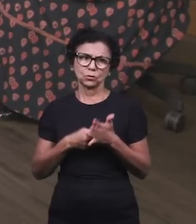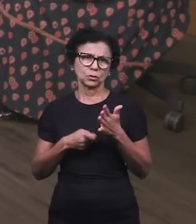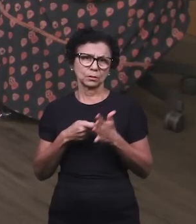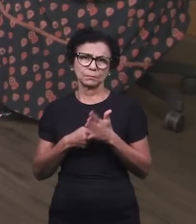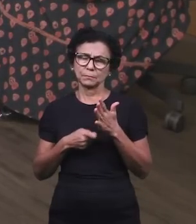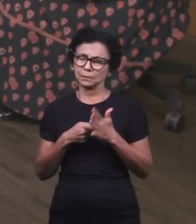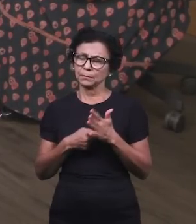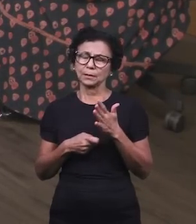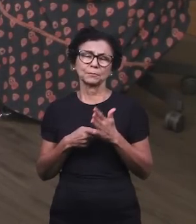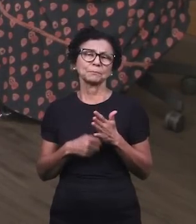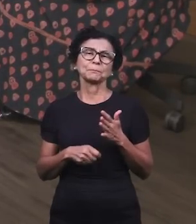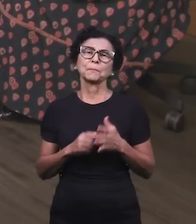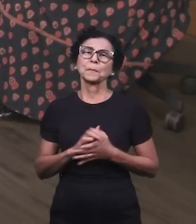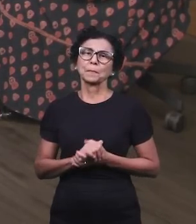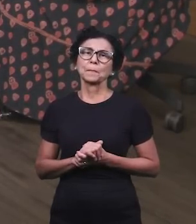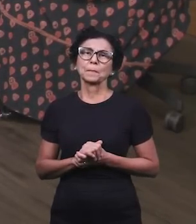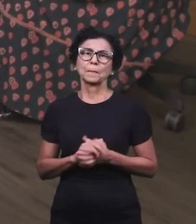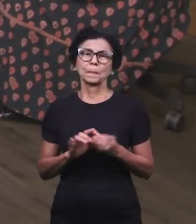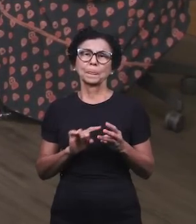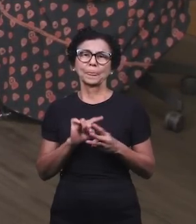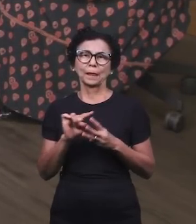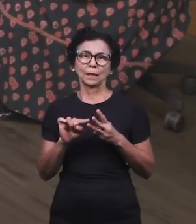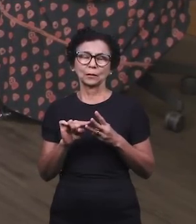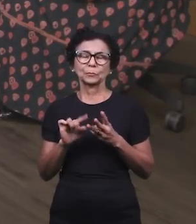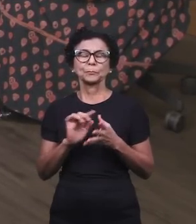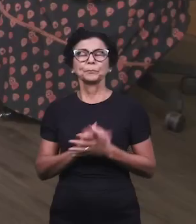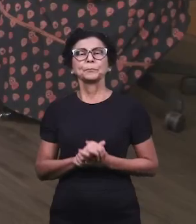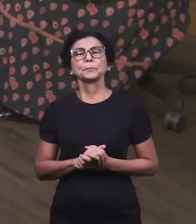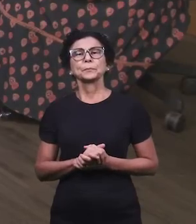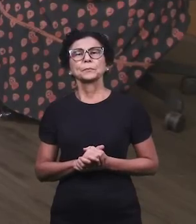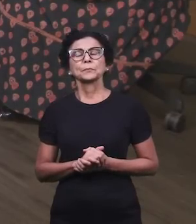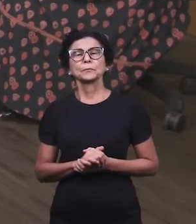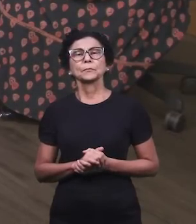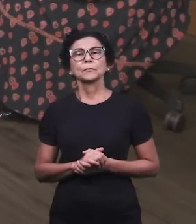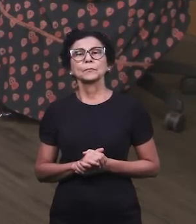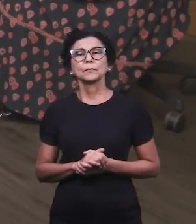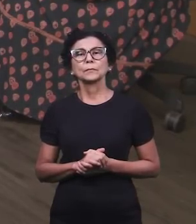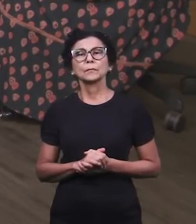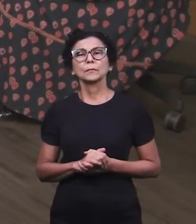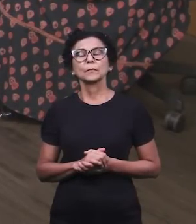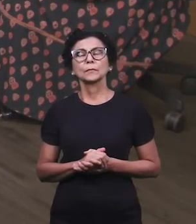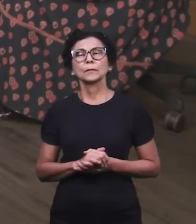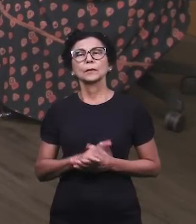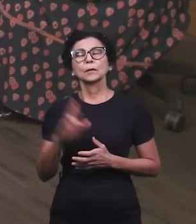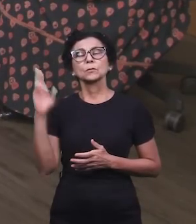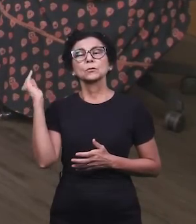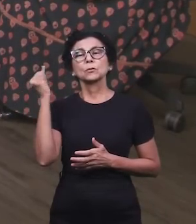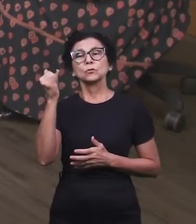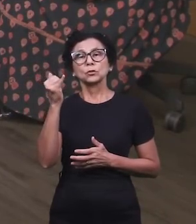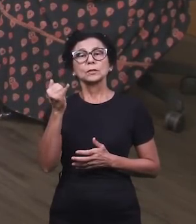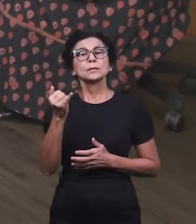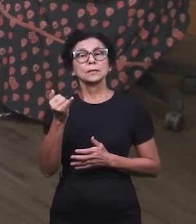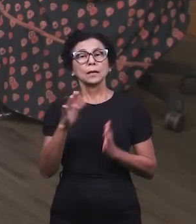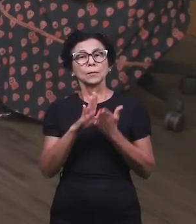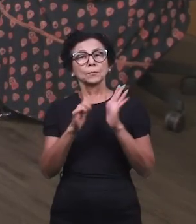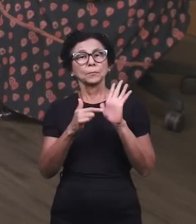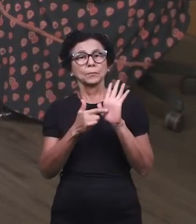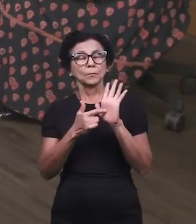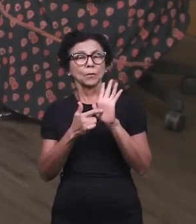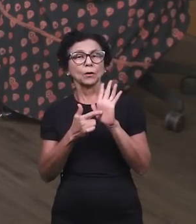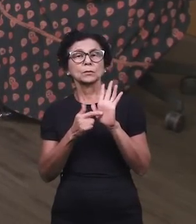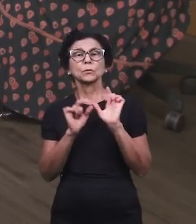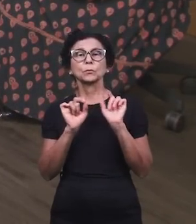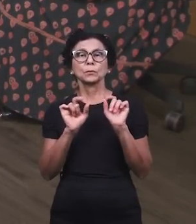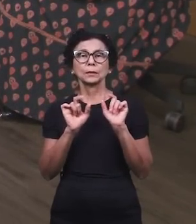perseverança. Veja que o Senhor está aqui dizendo o Senhor está dizendo que